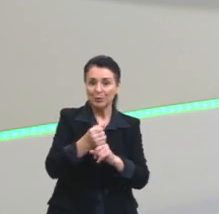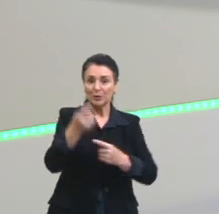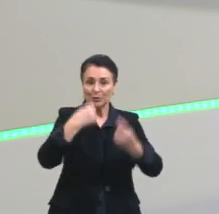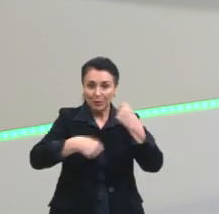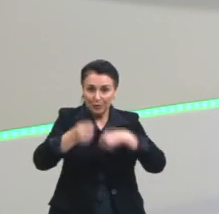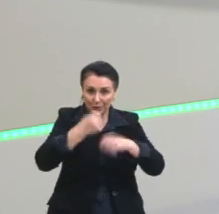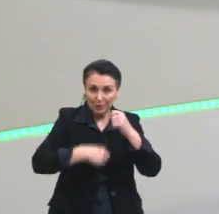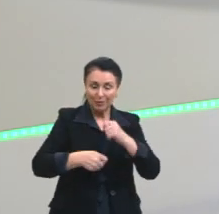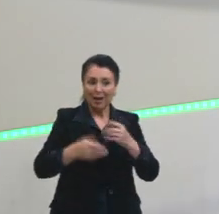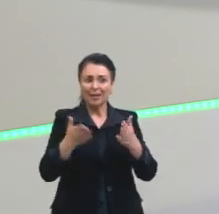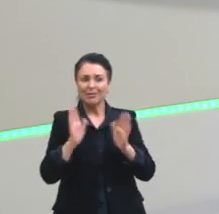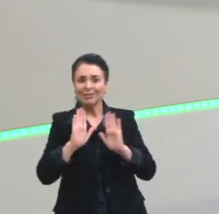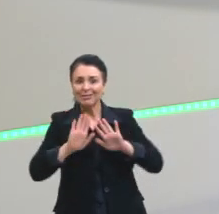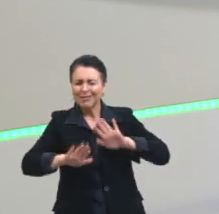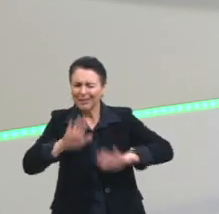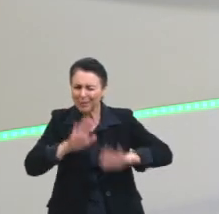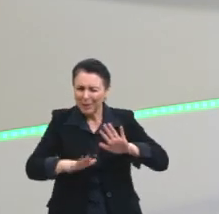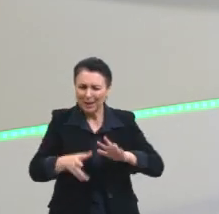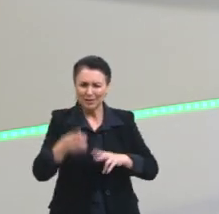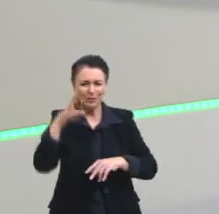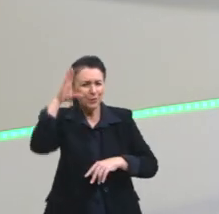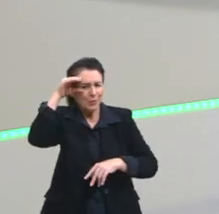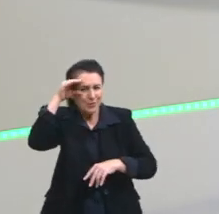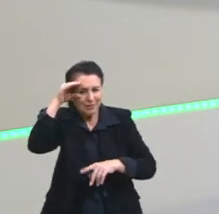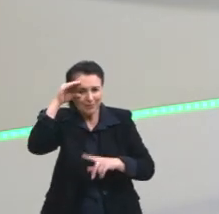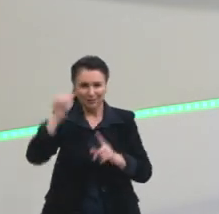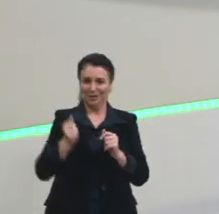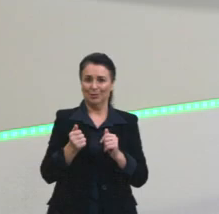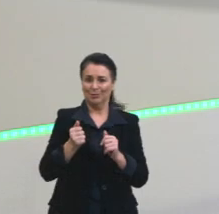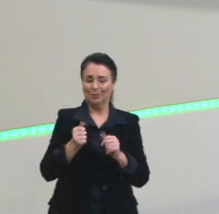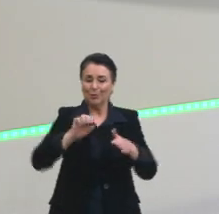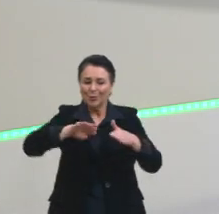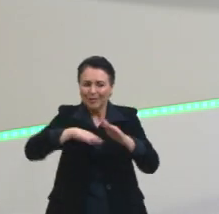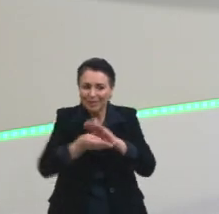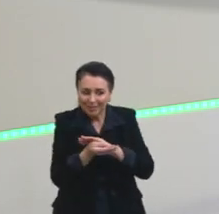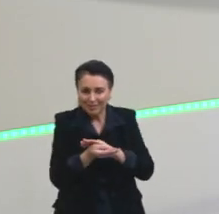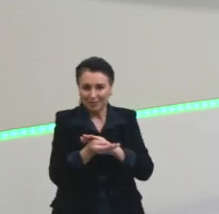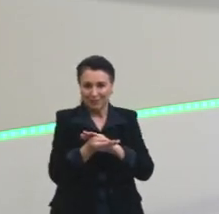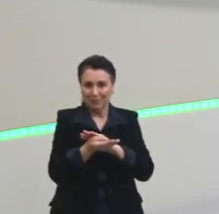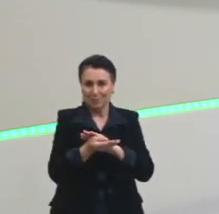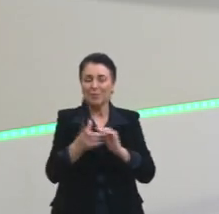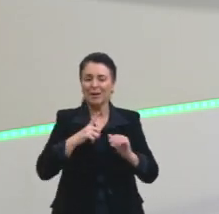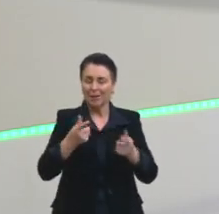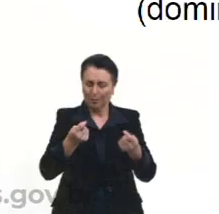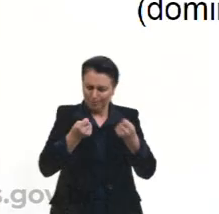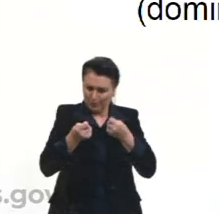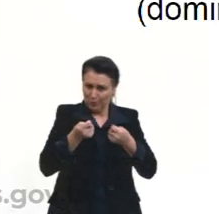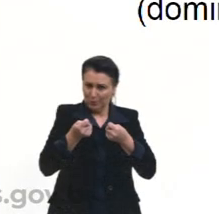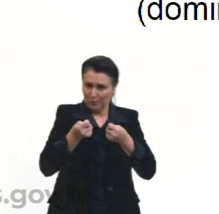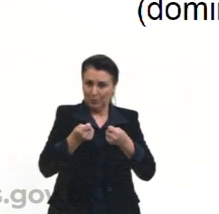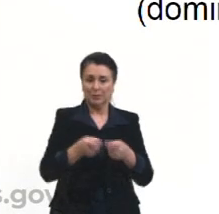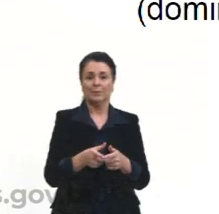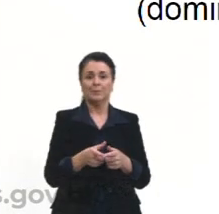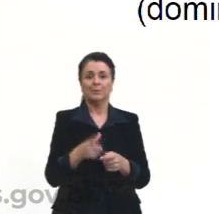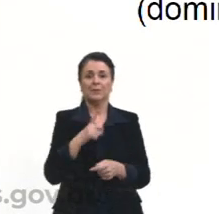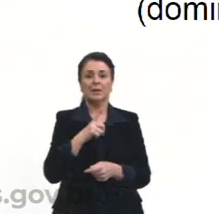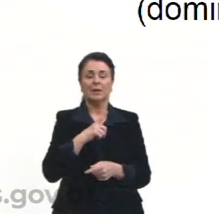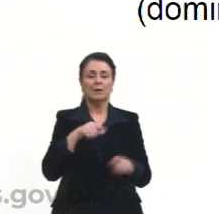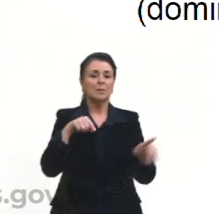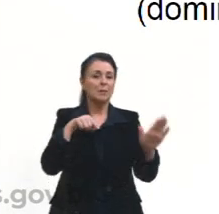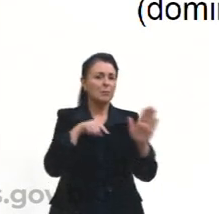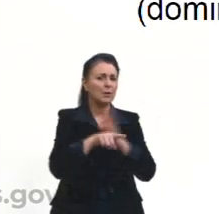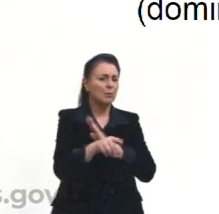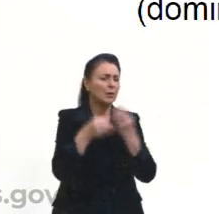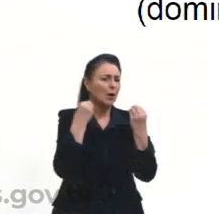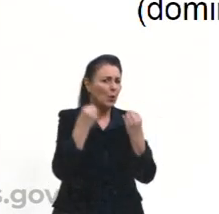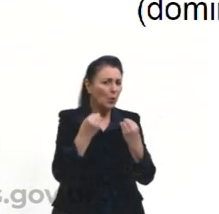adaptar para ver qual é a melhor forma de garantir o seu controle e na imprensa aqui na questão de como